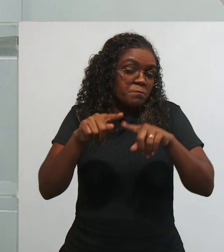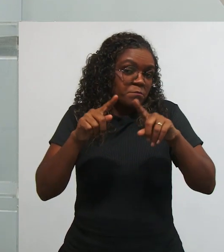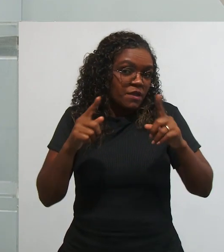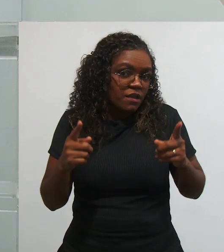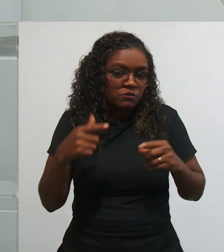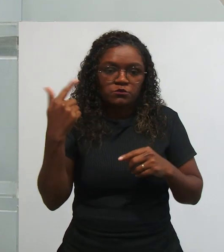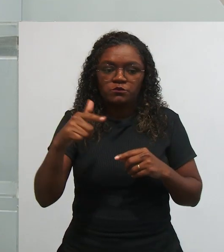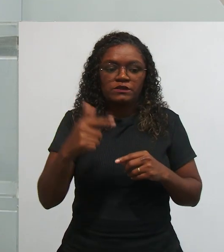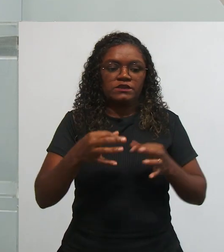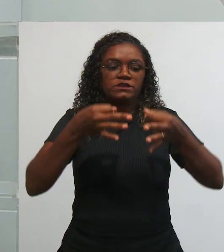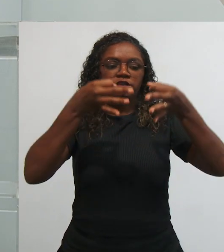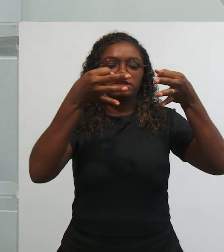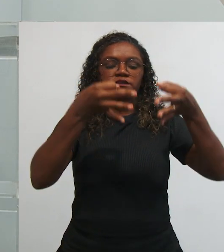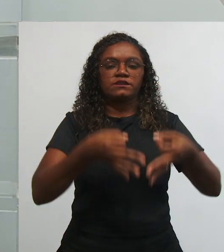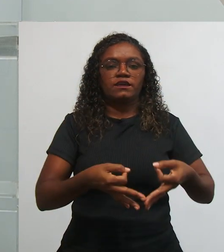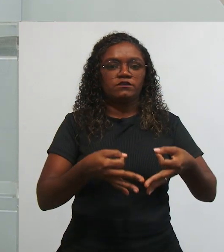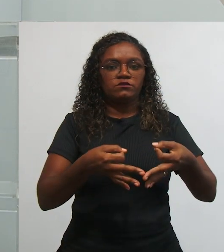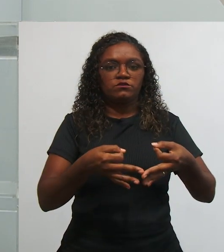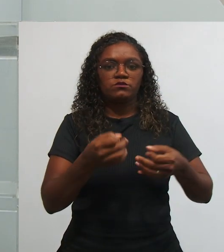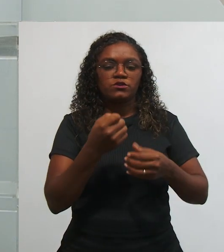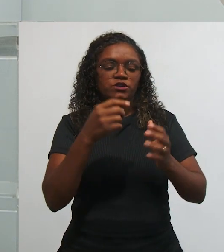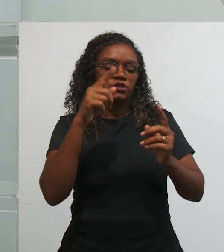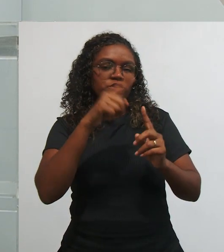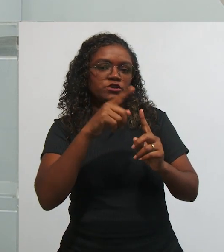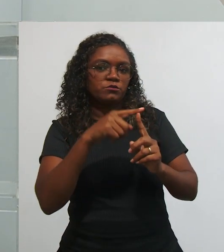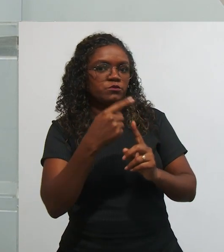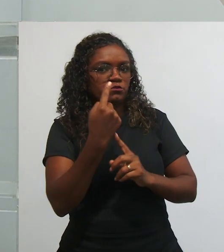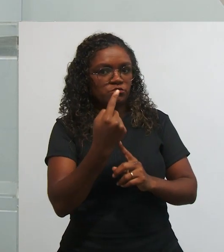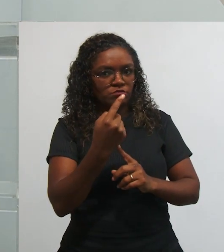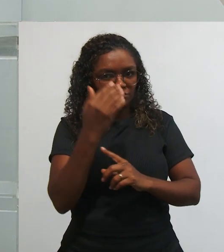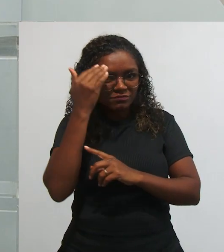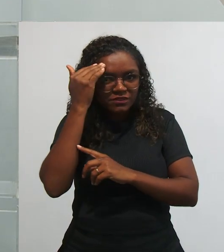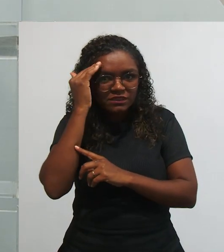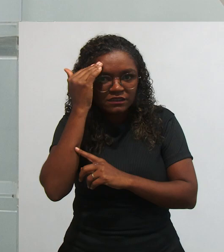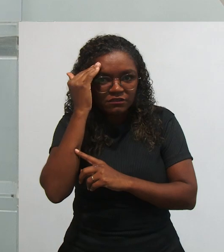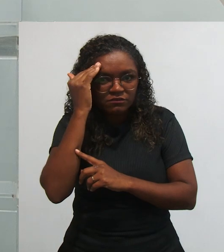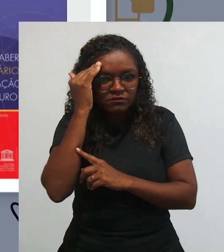um mais ou menos adequado ao objeto que você vai estudar,